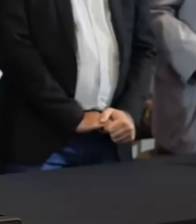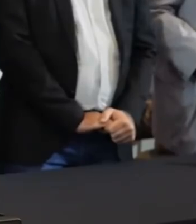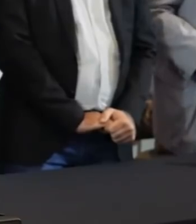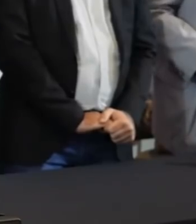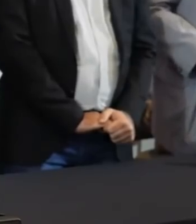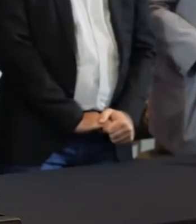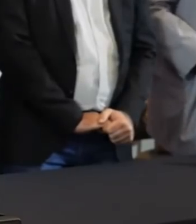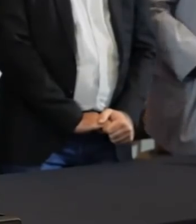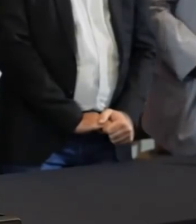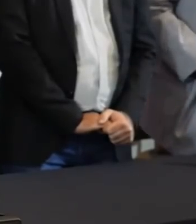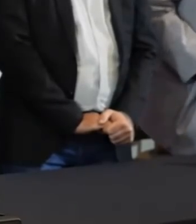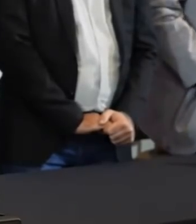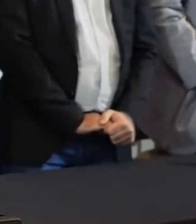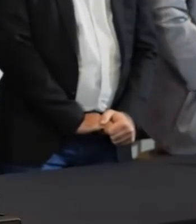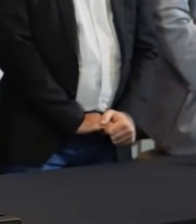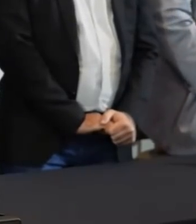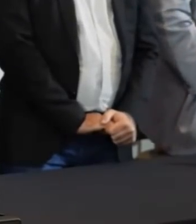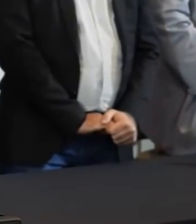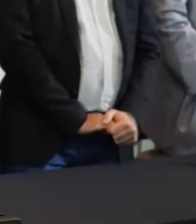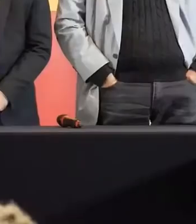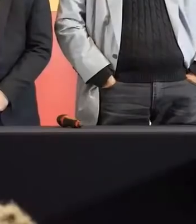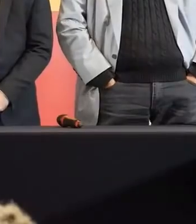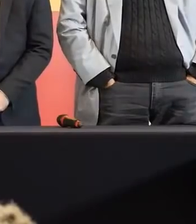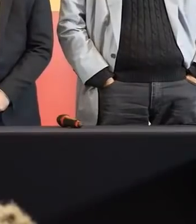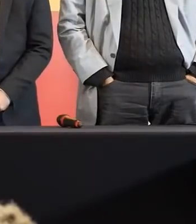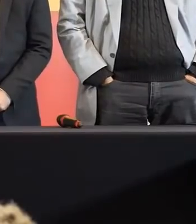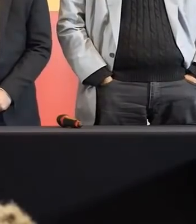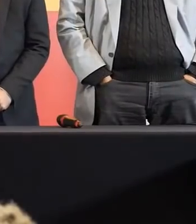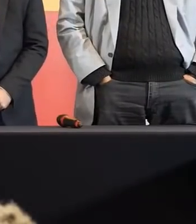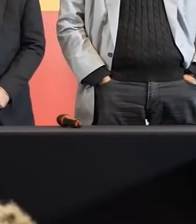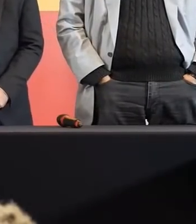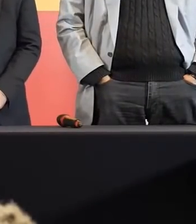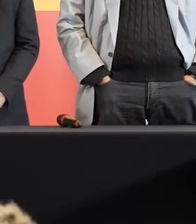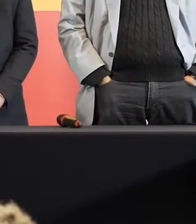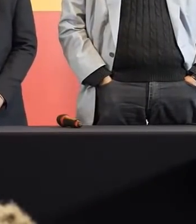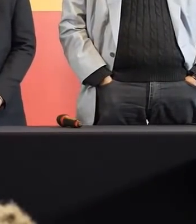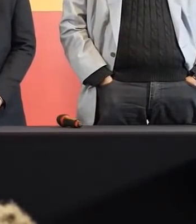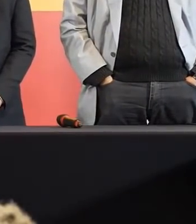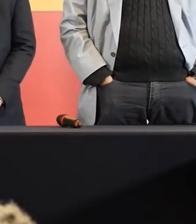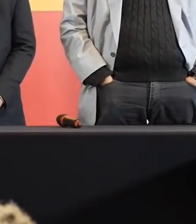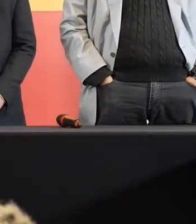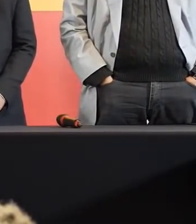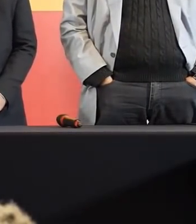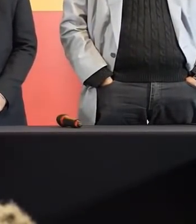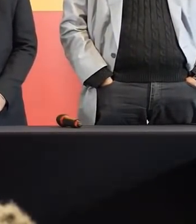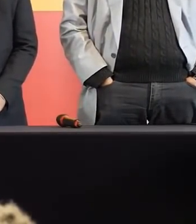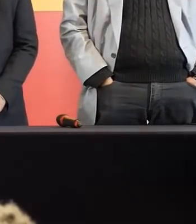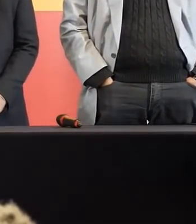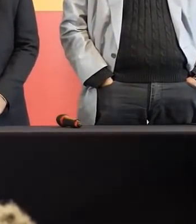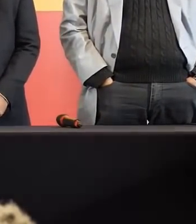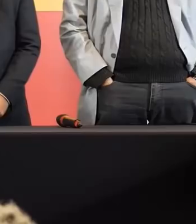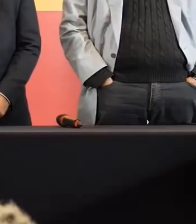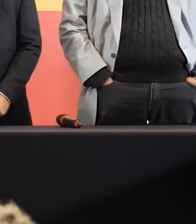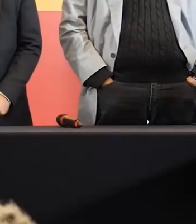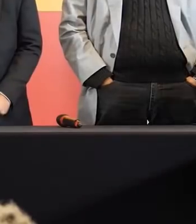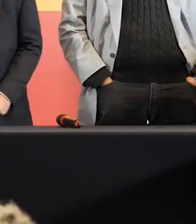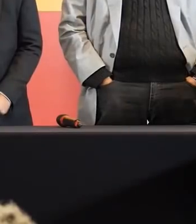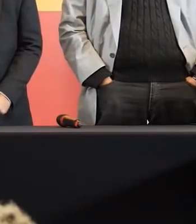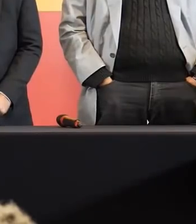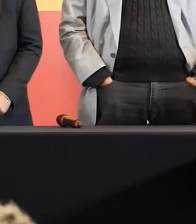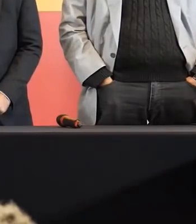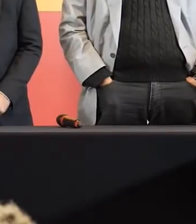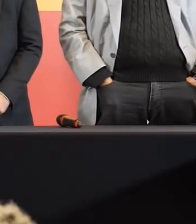e também se referiu a outras eleições presidenciais no mesmo período, o quadro que estava. Os números, obviamente, são